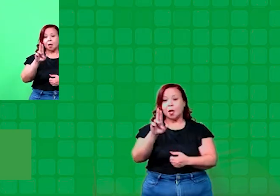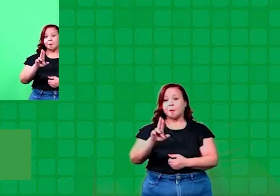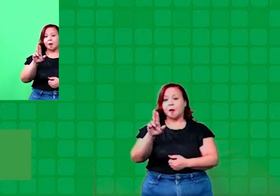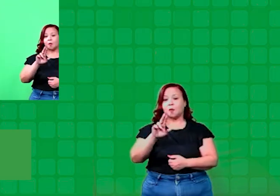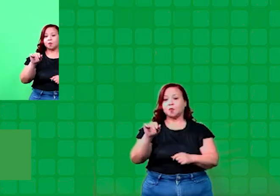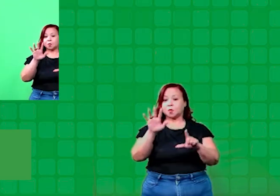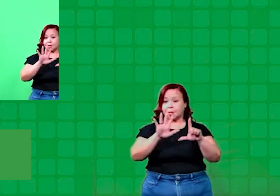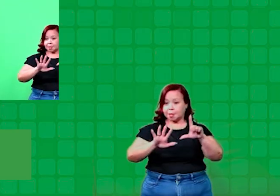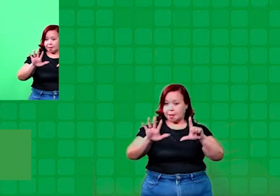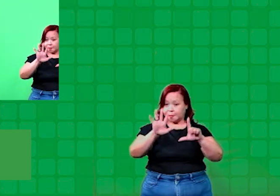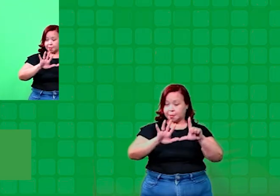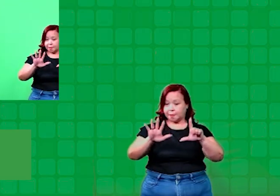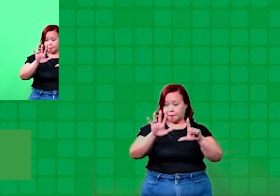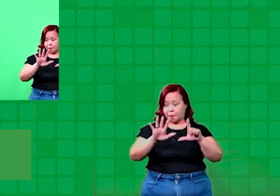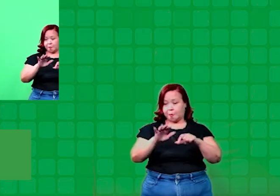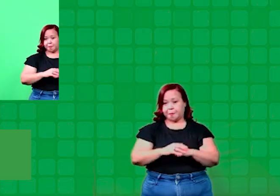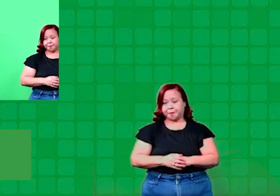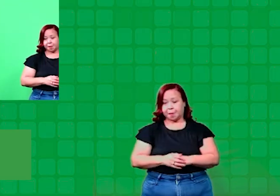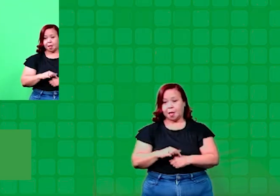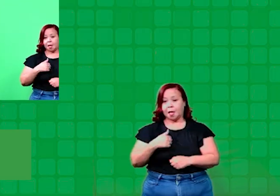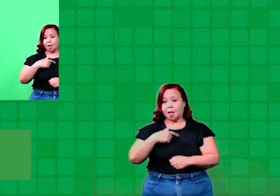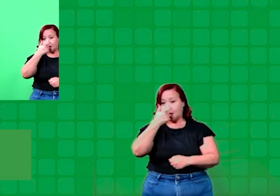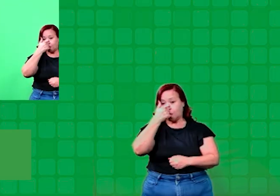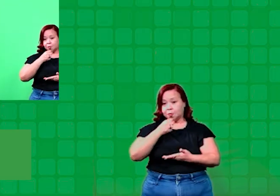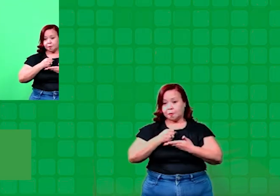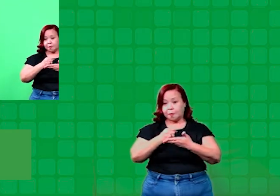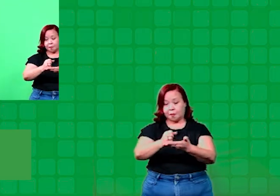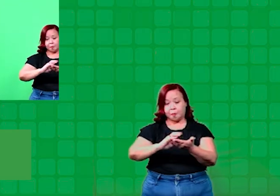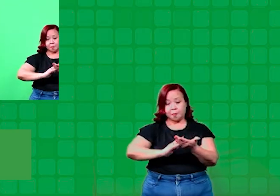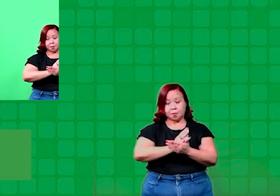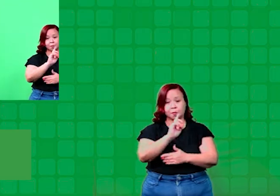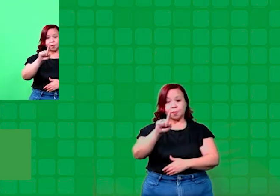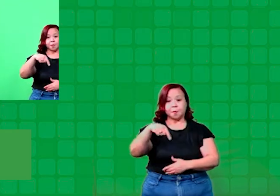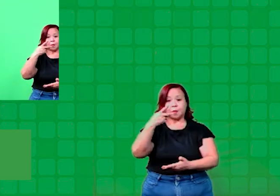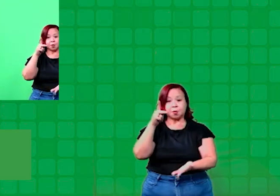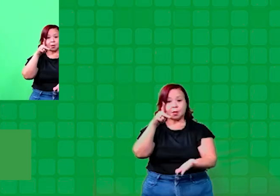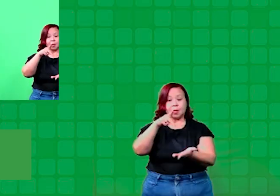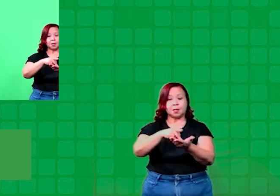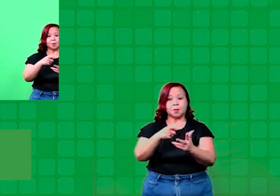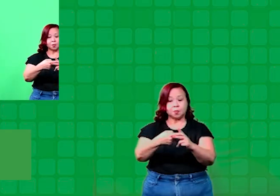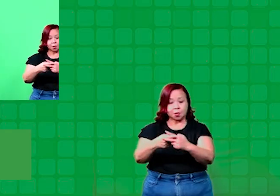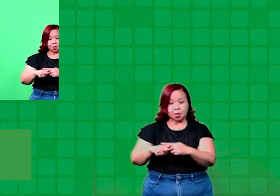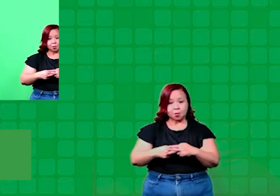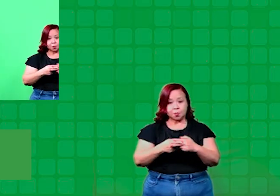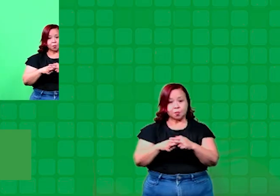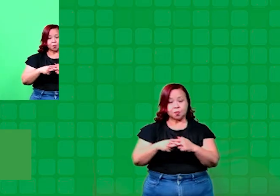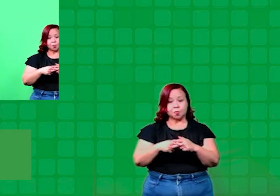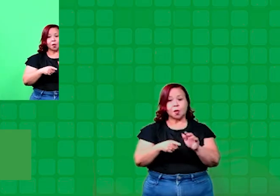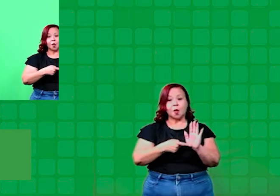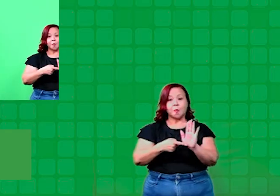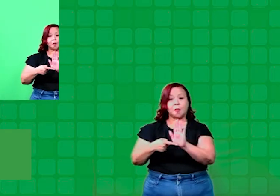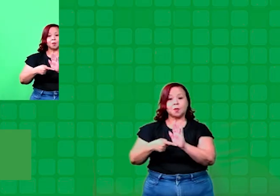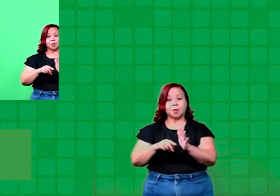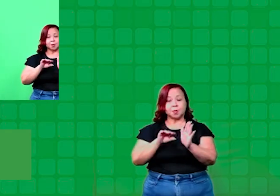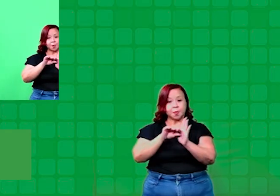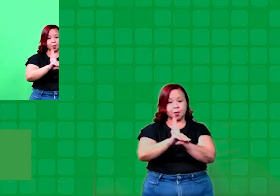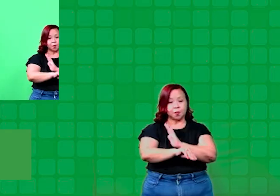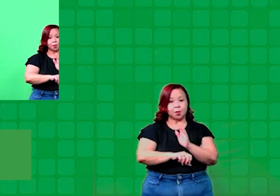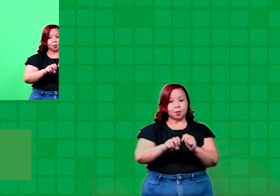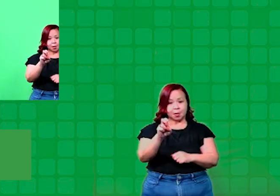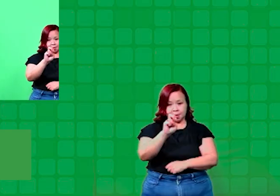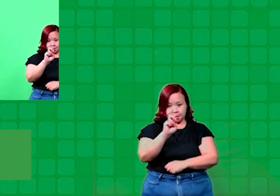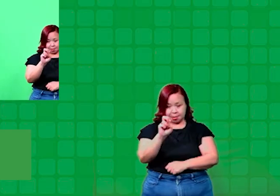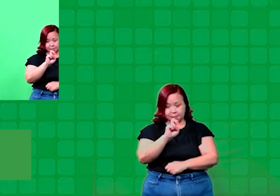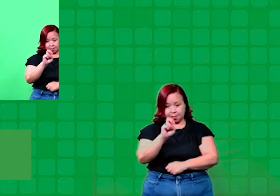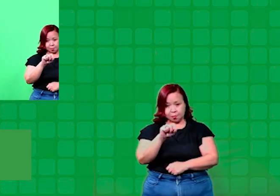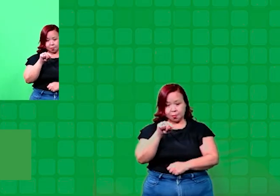plataforma. Então, eu sou favorável à aprovação após a realização dos ajustes apontados no item 5 e que forem acatados aqui